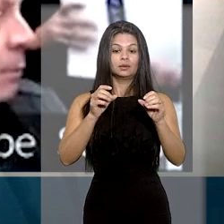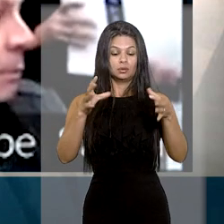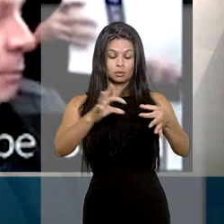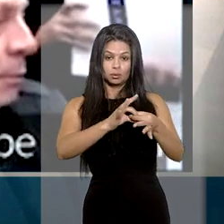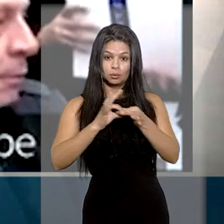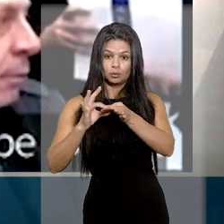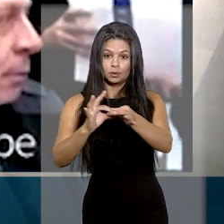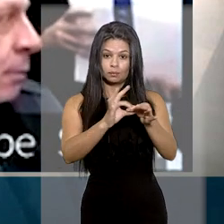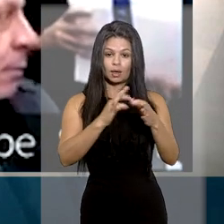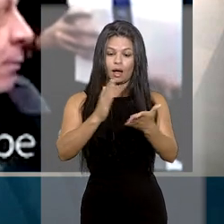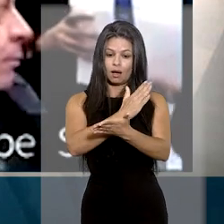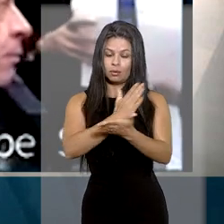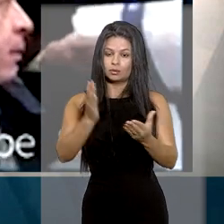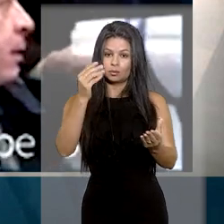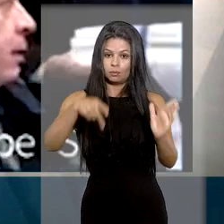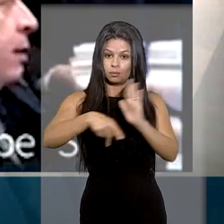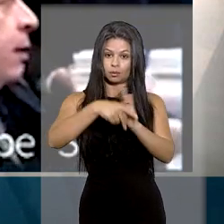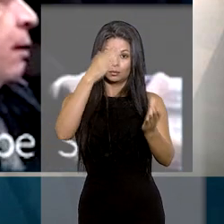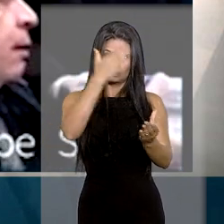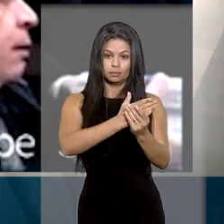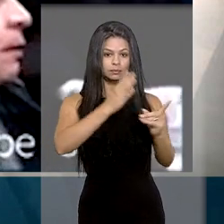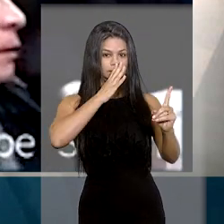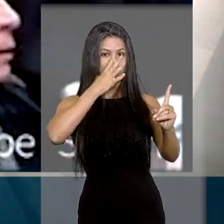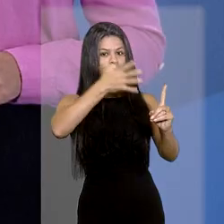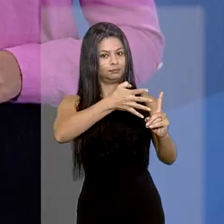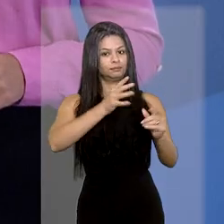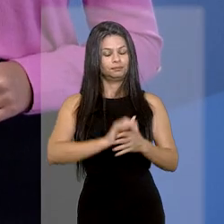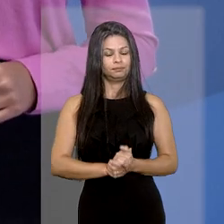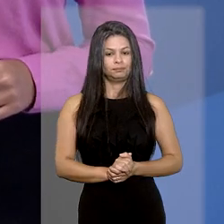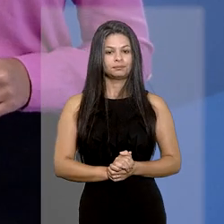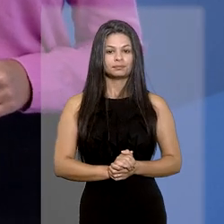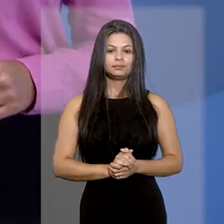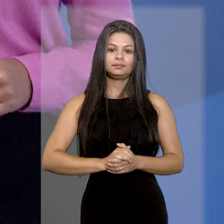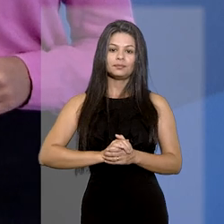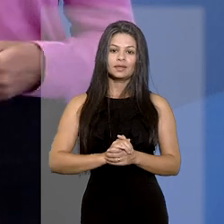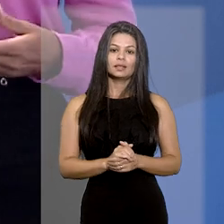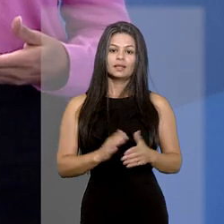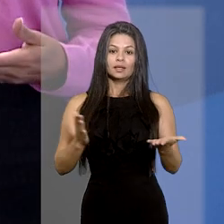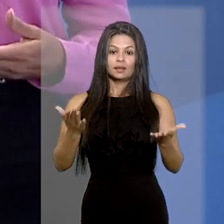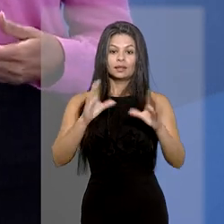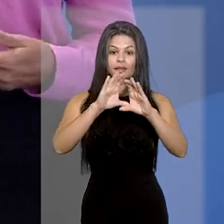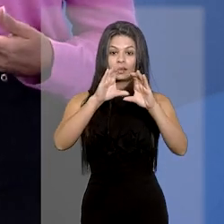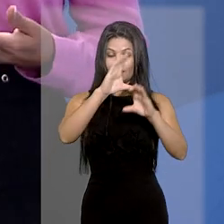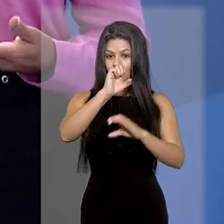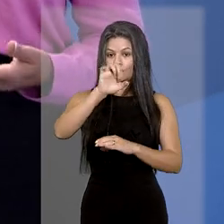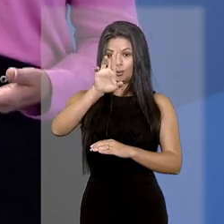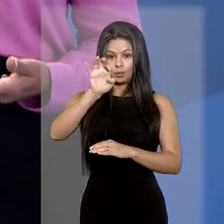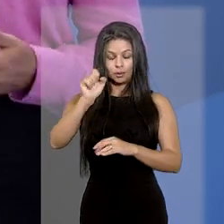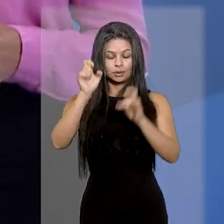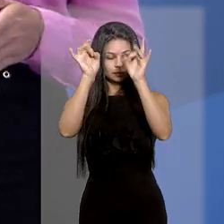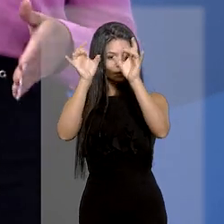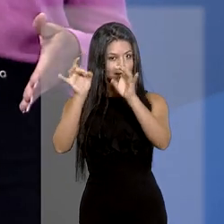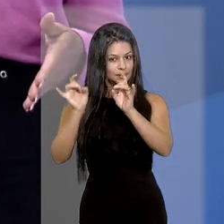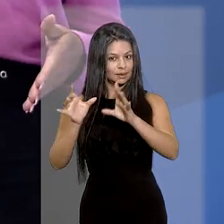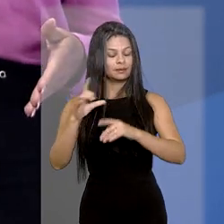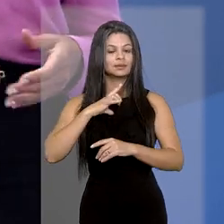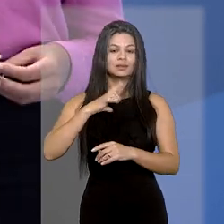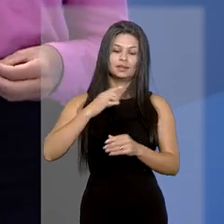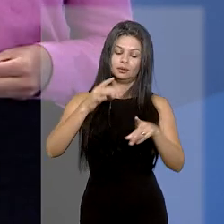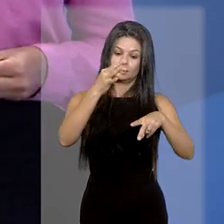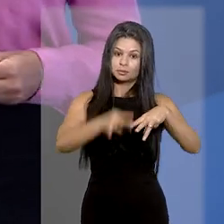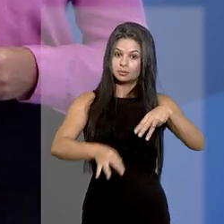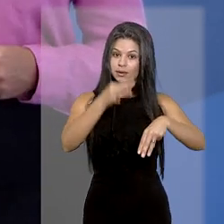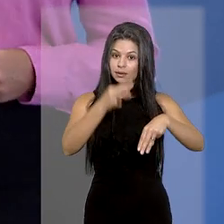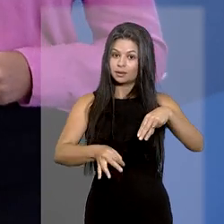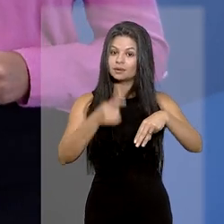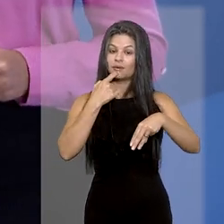estejam vinculados aos fatos objetos da denúncia na corte especial os ministros admitiram relativizar